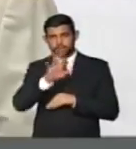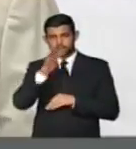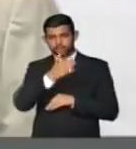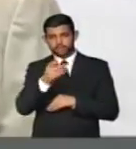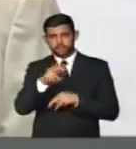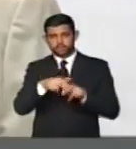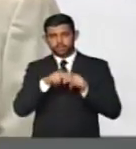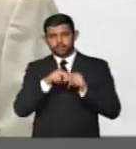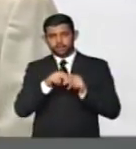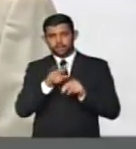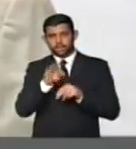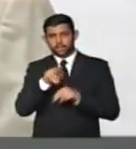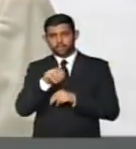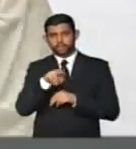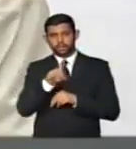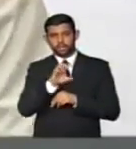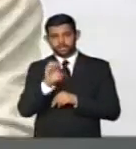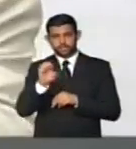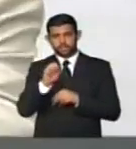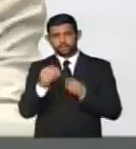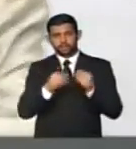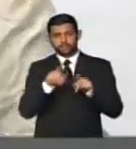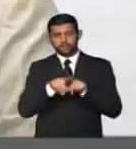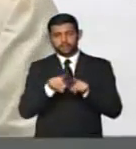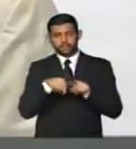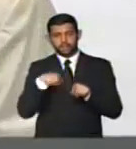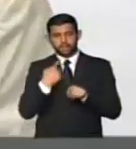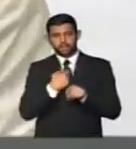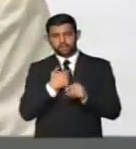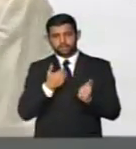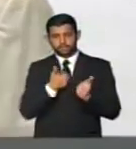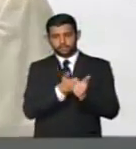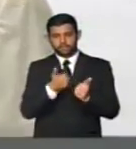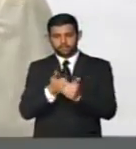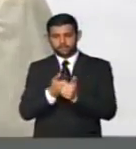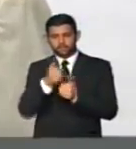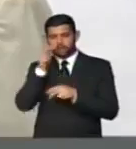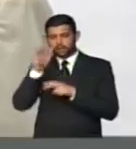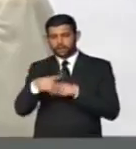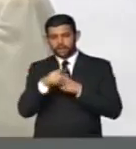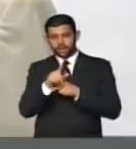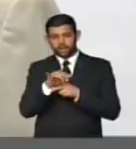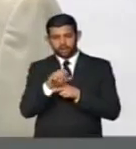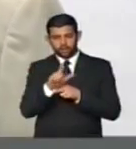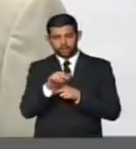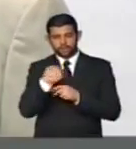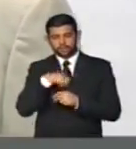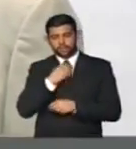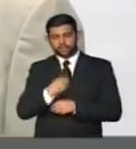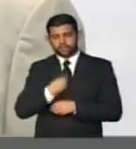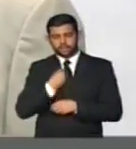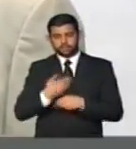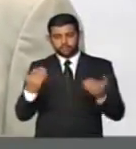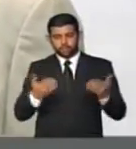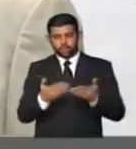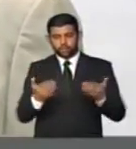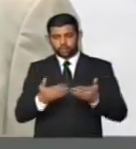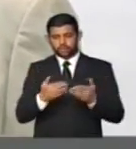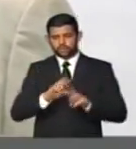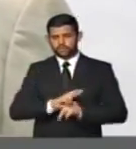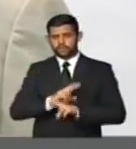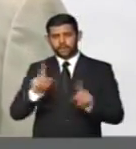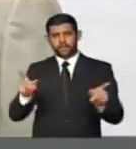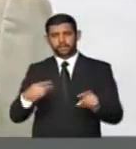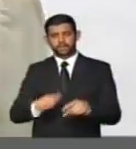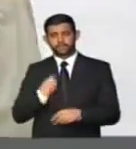não só natural da china como também nas nossas fronteiras agrícolas nós estaremos outro em outra